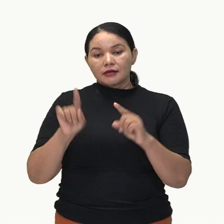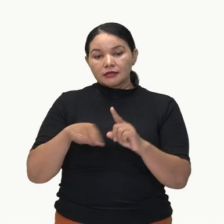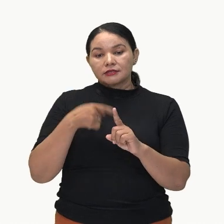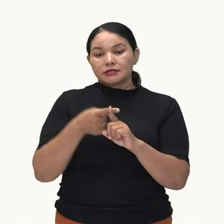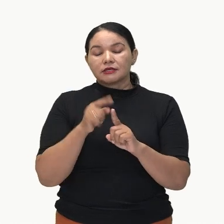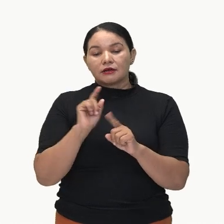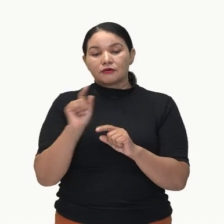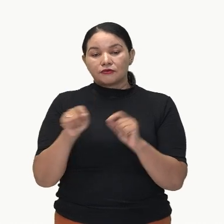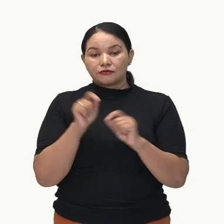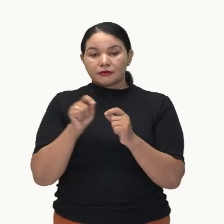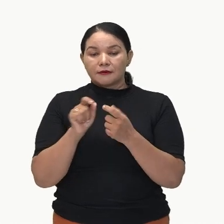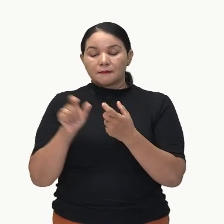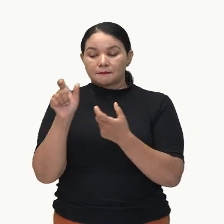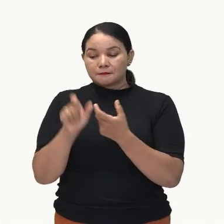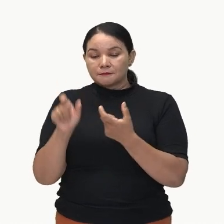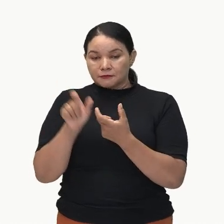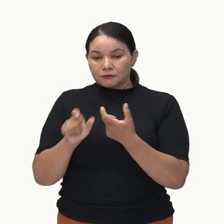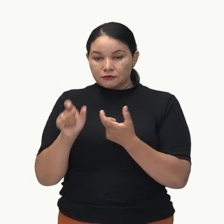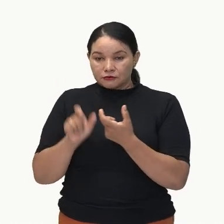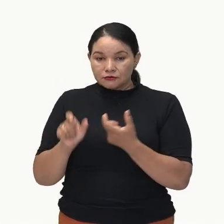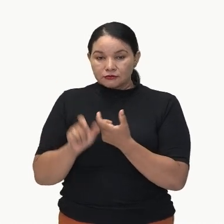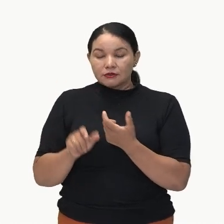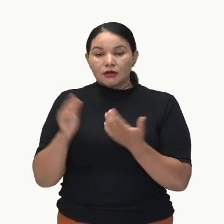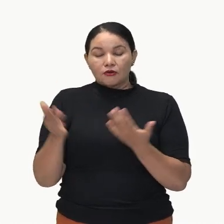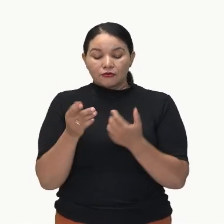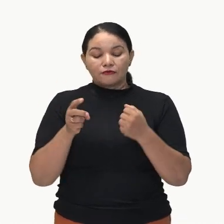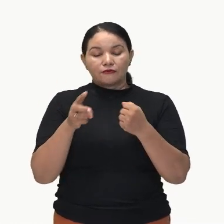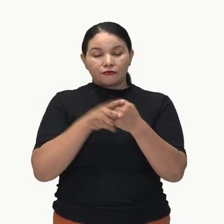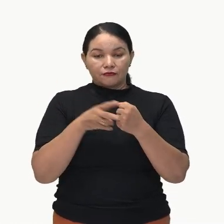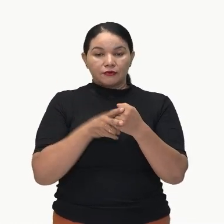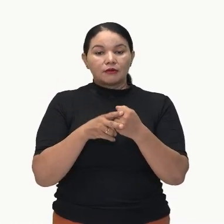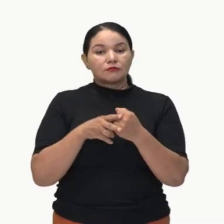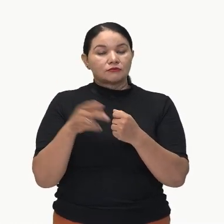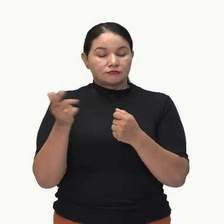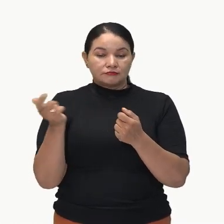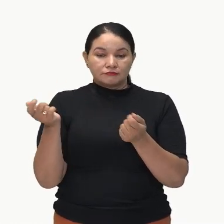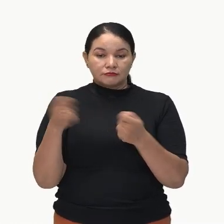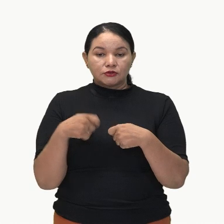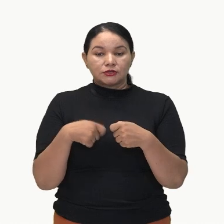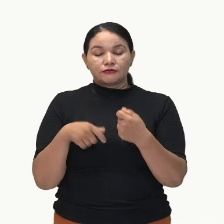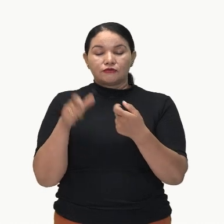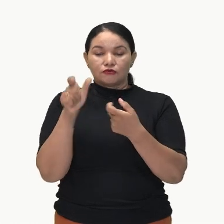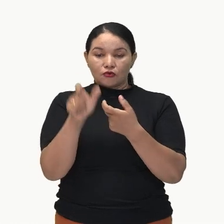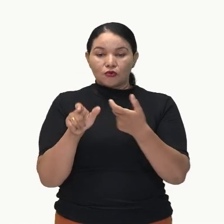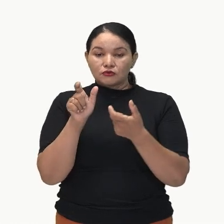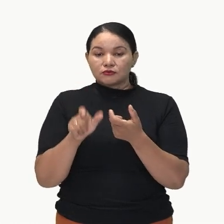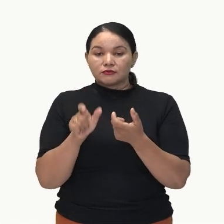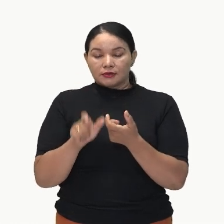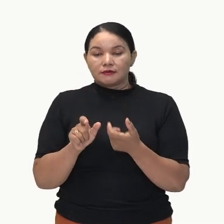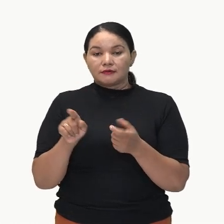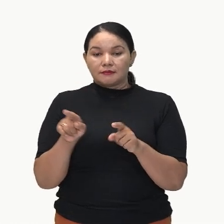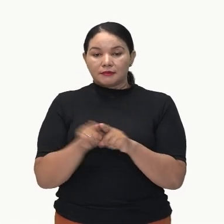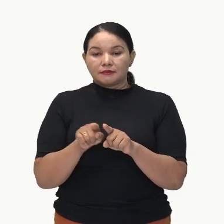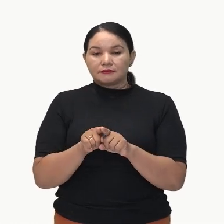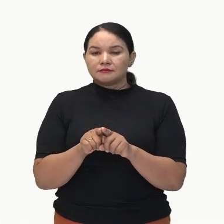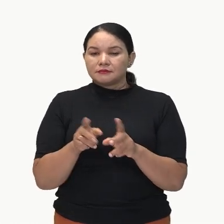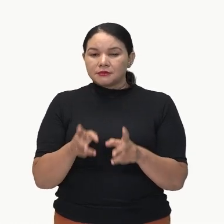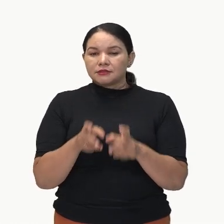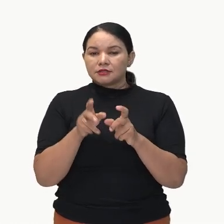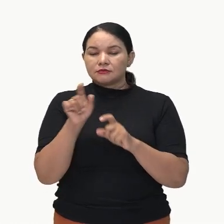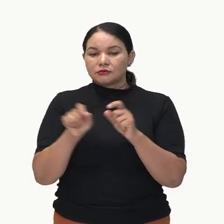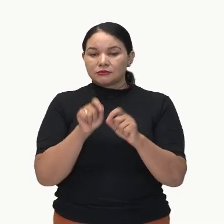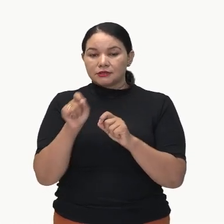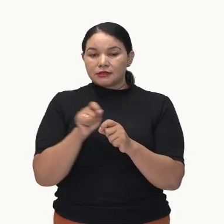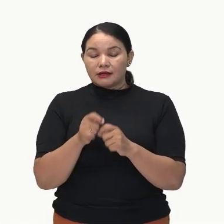verbo fica completamente conjugado. Então, a diferença aqui nas desinências, se vocês observarem, na